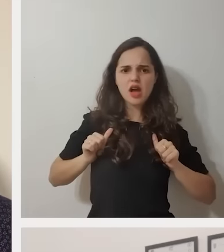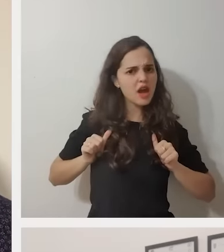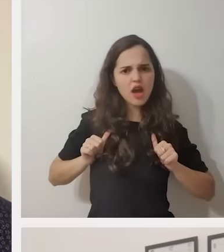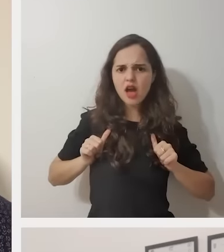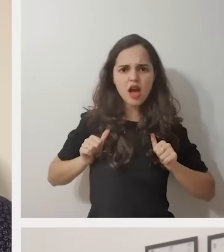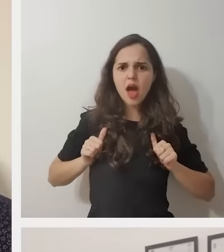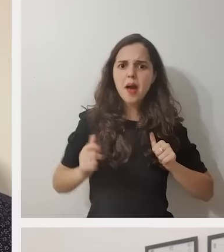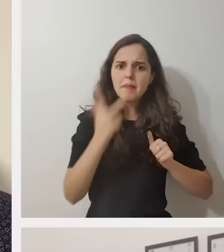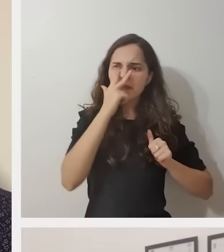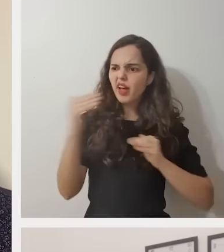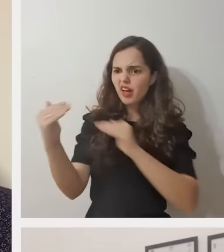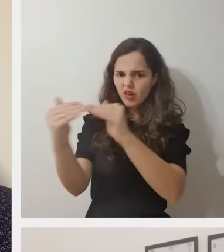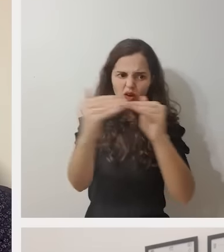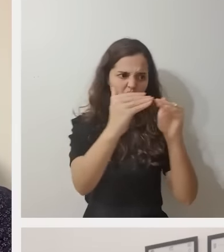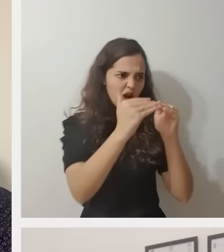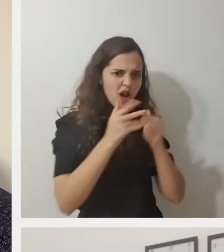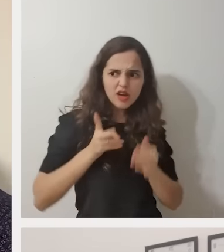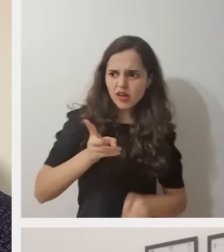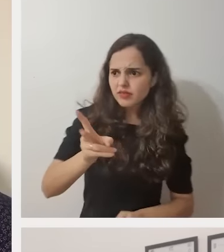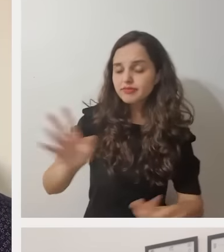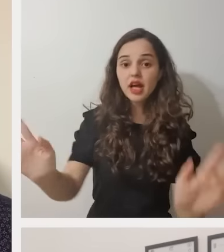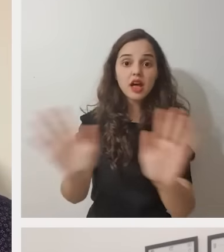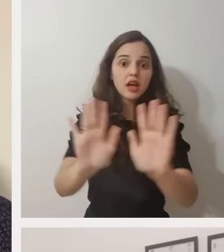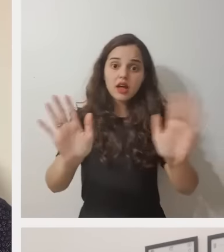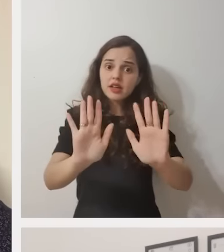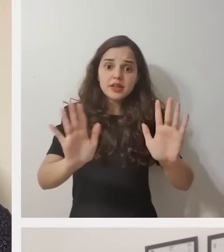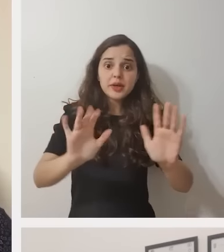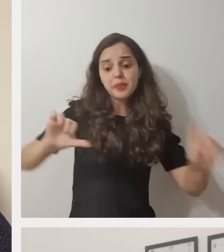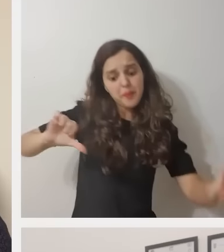deles, sou só um